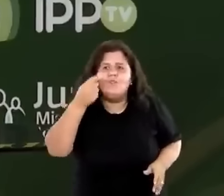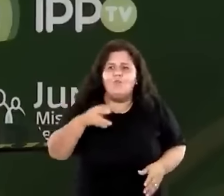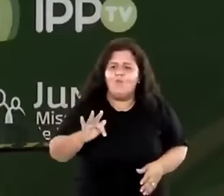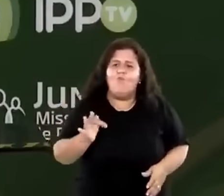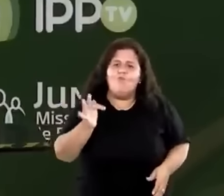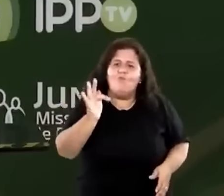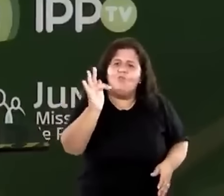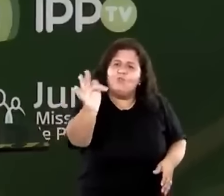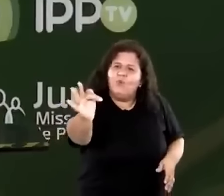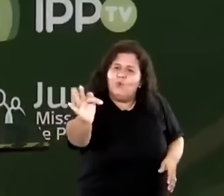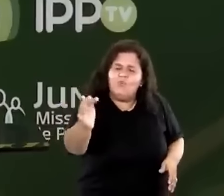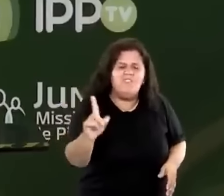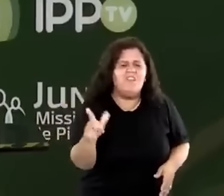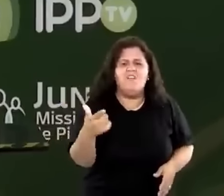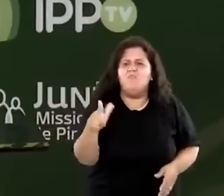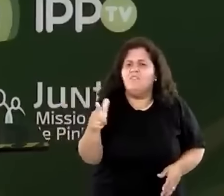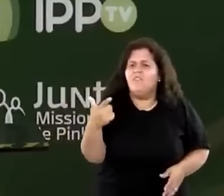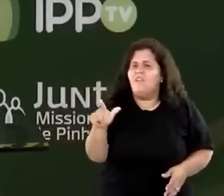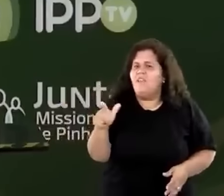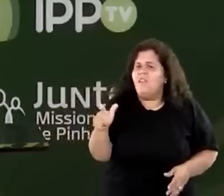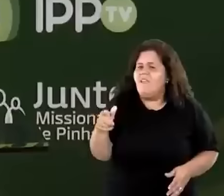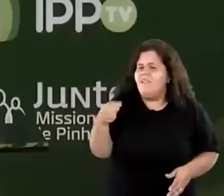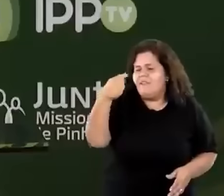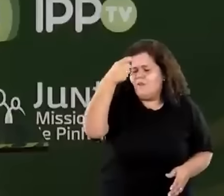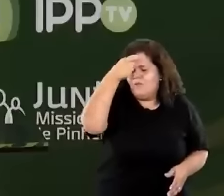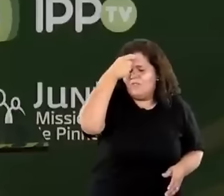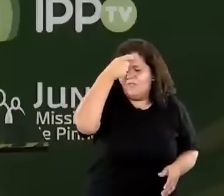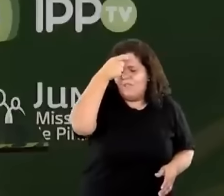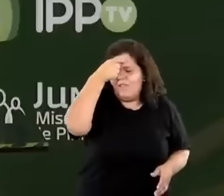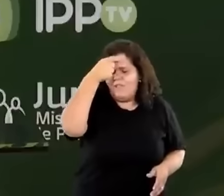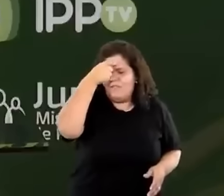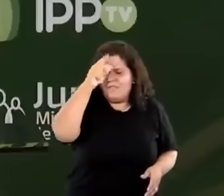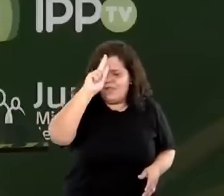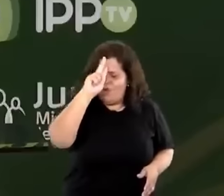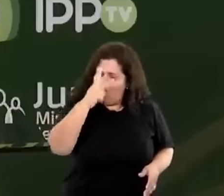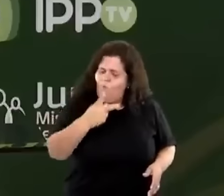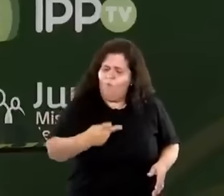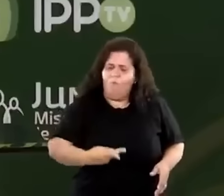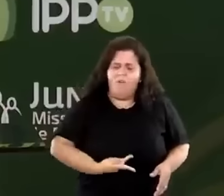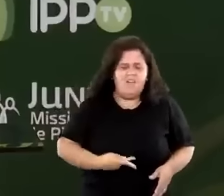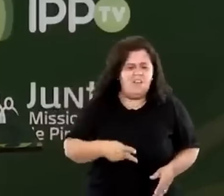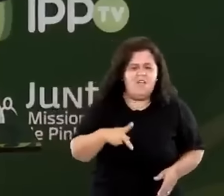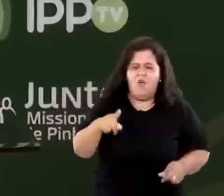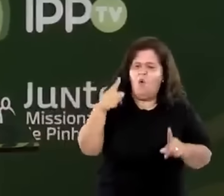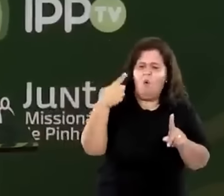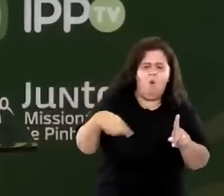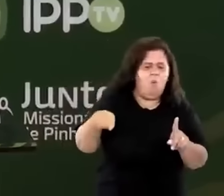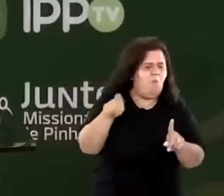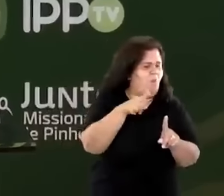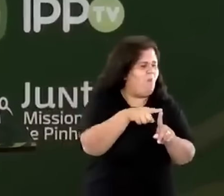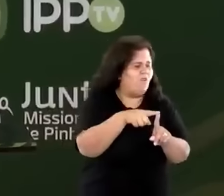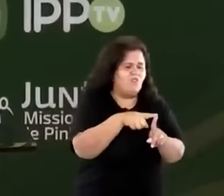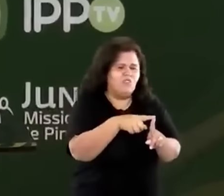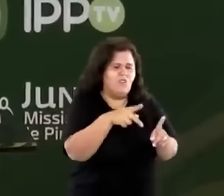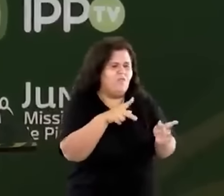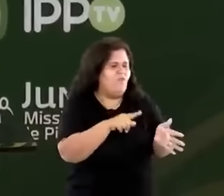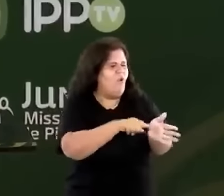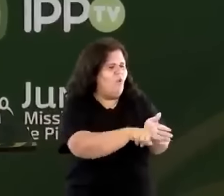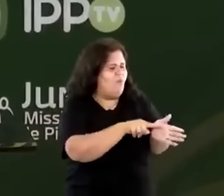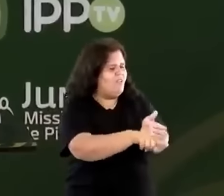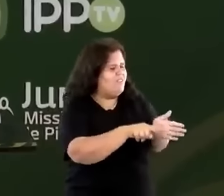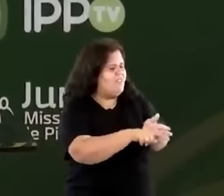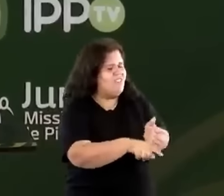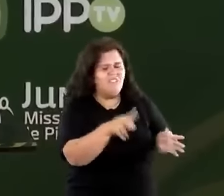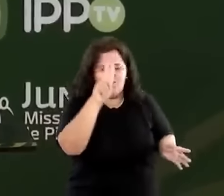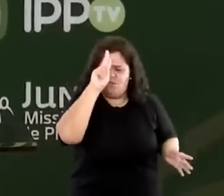da humana não aparece em virtude de pesquisa ou perquirição humana não